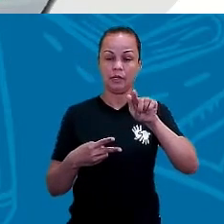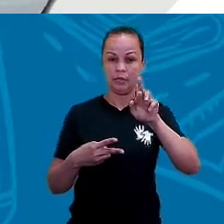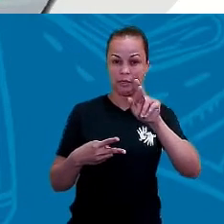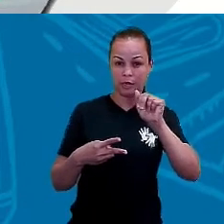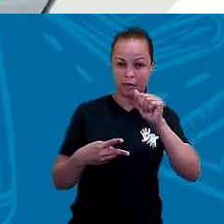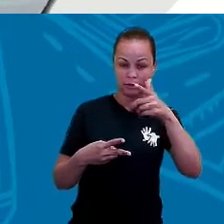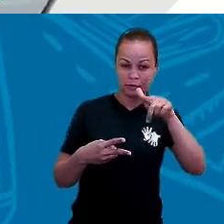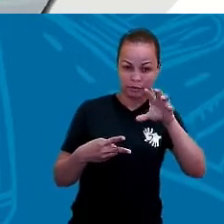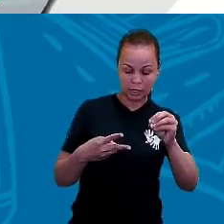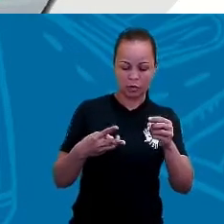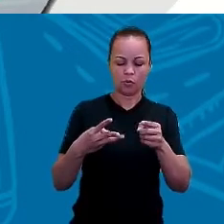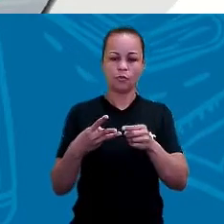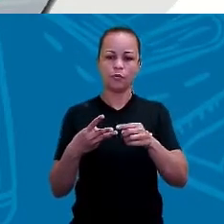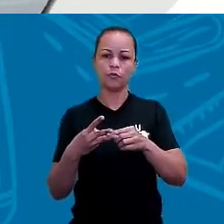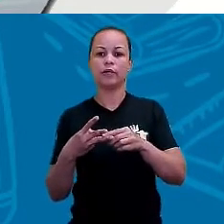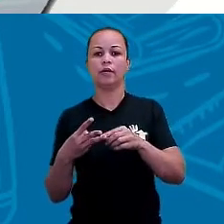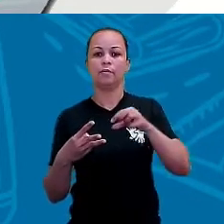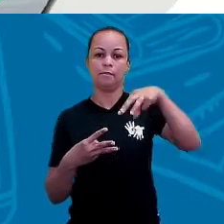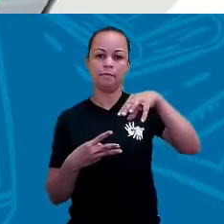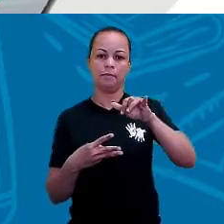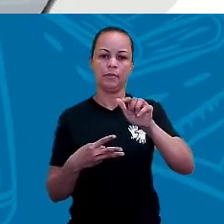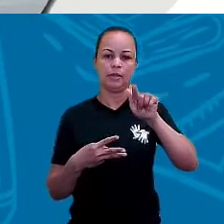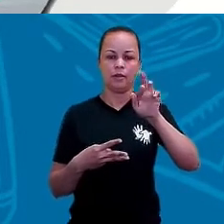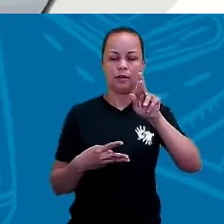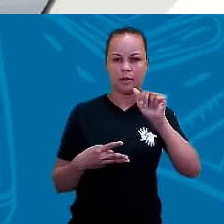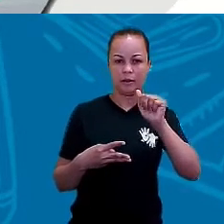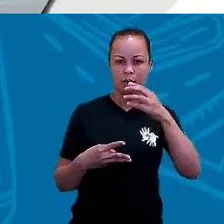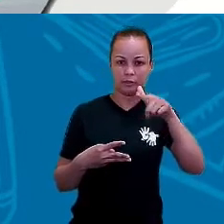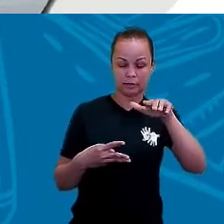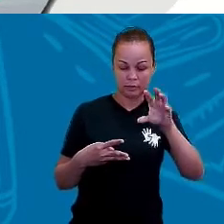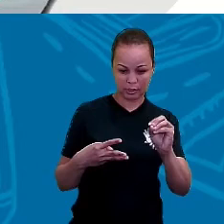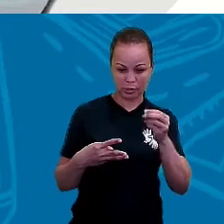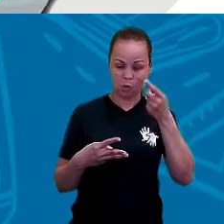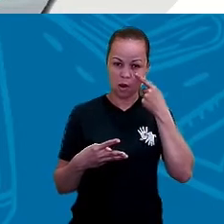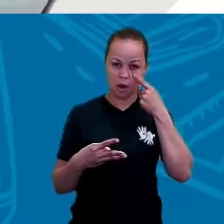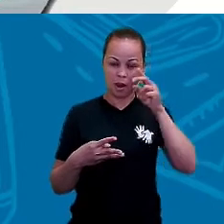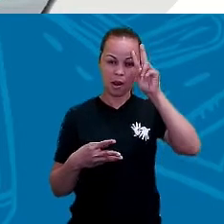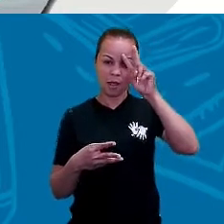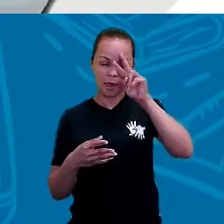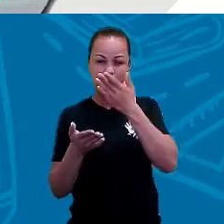entrar, outro é sair, outro é se deslocar no seu local de origem? Vejam.